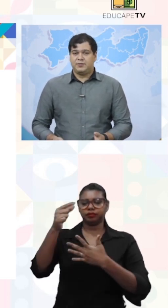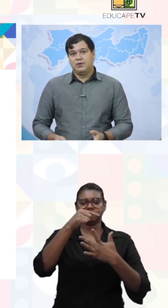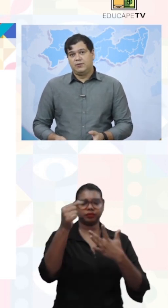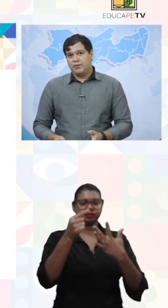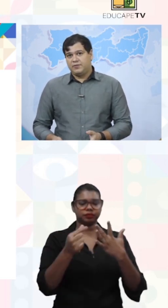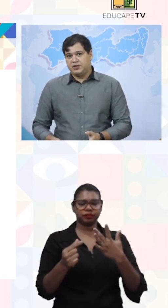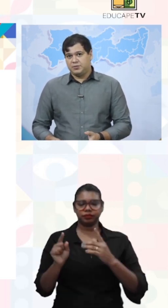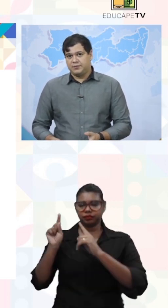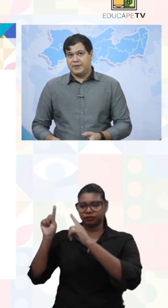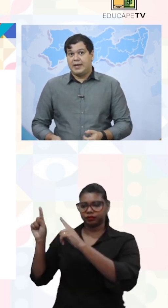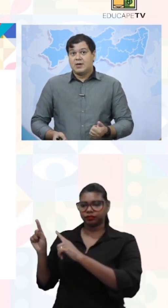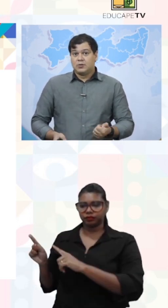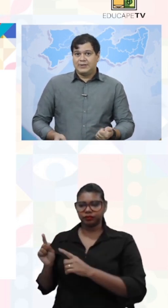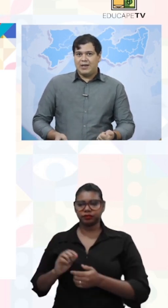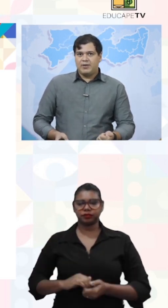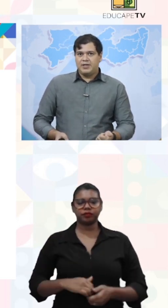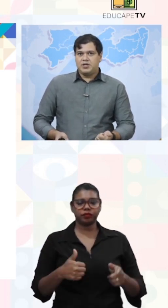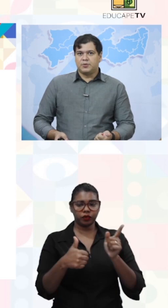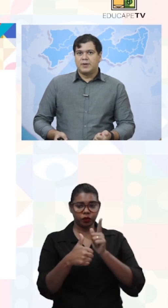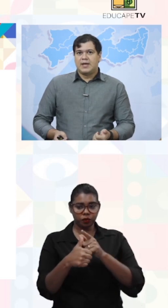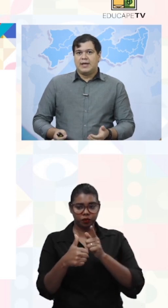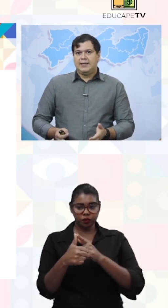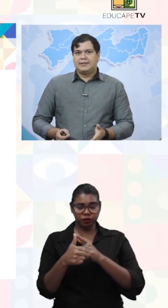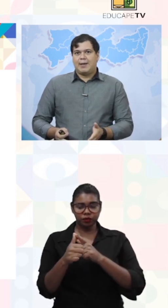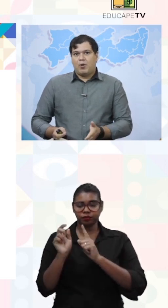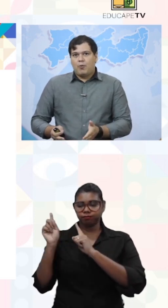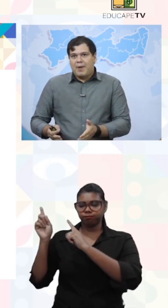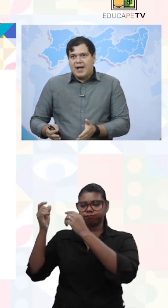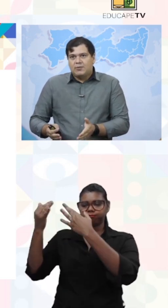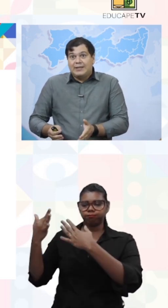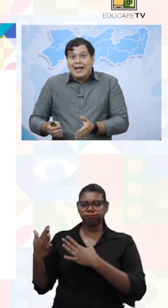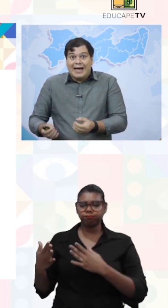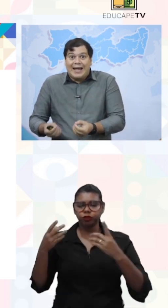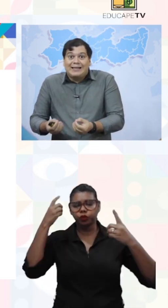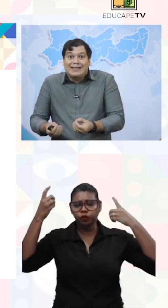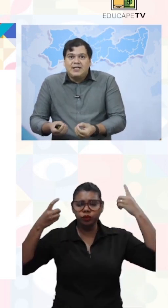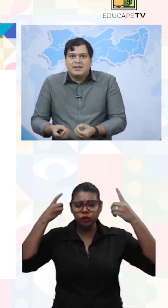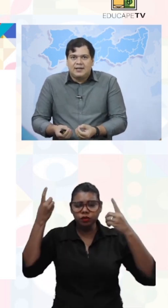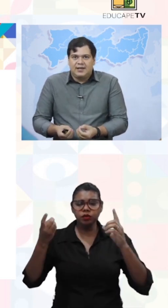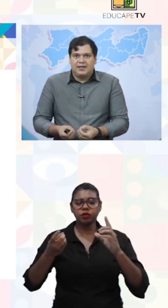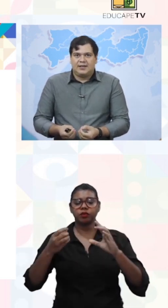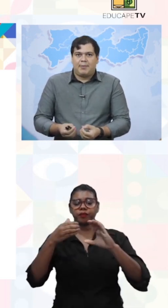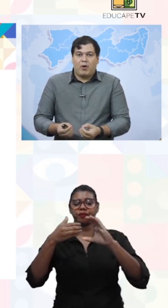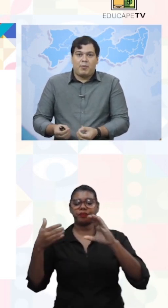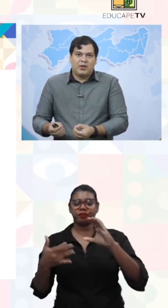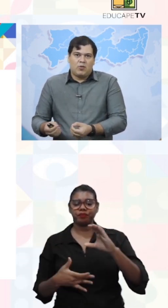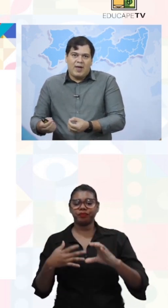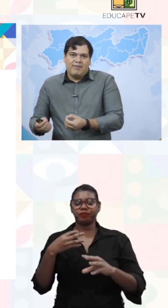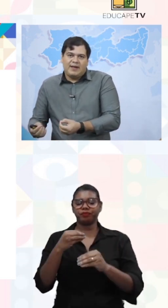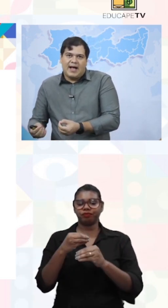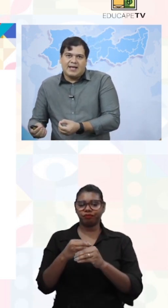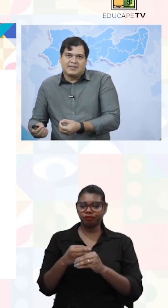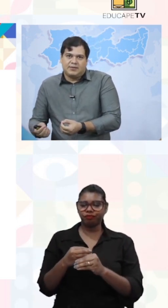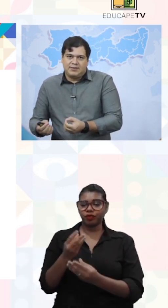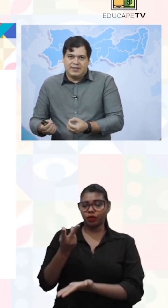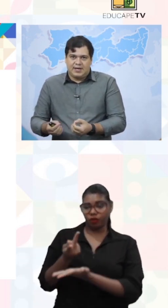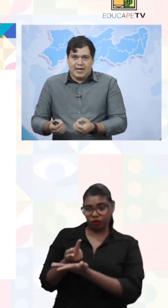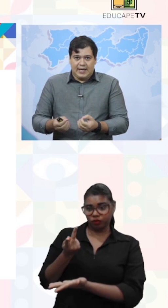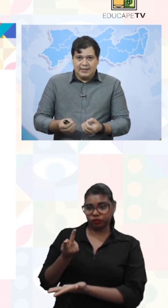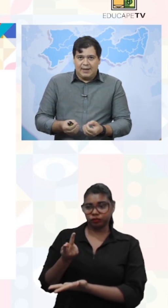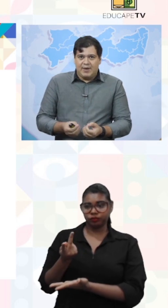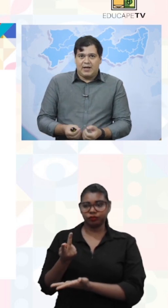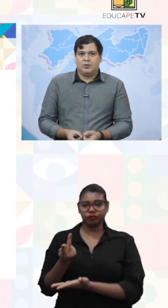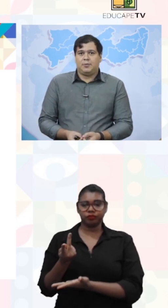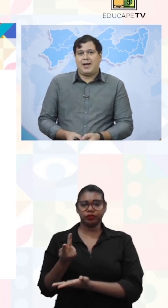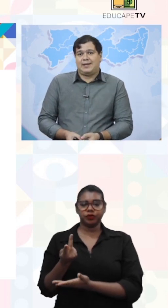Toyotismo e o Volvismo, né? O Taylorismo, ele está preocupado, a característica dele está preocupado com a eficácia. Ou seja,